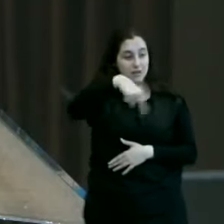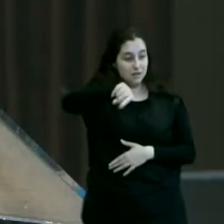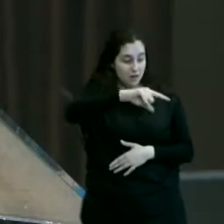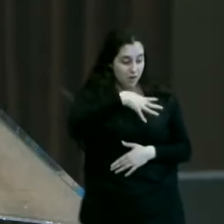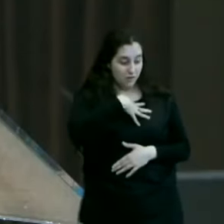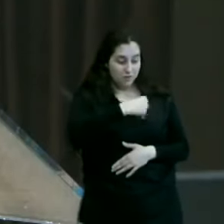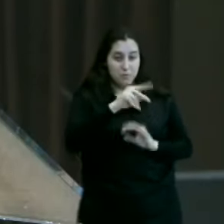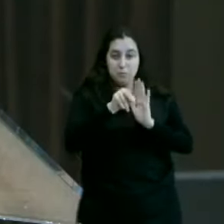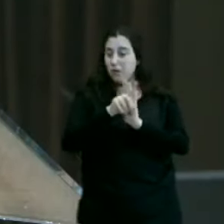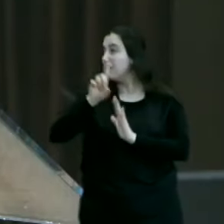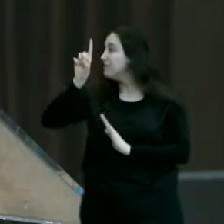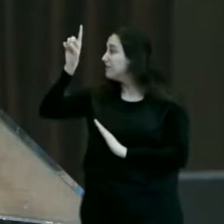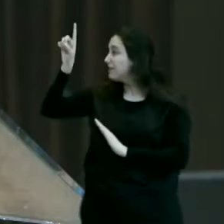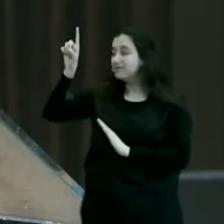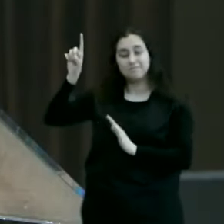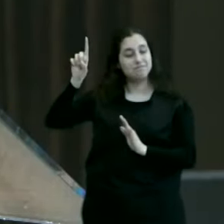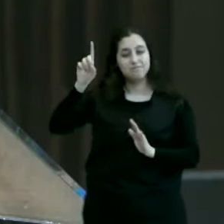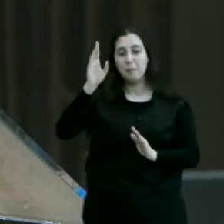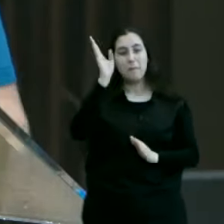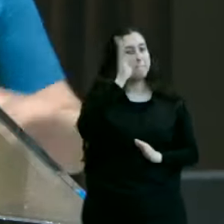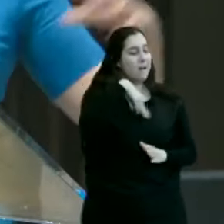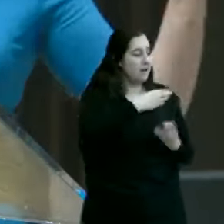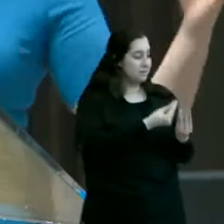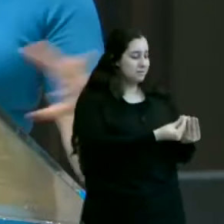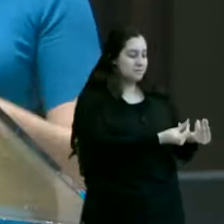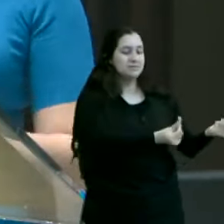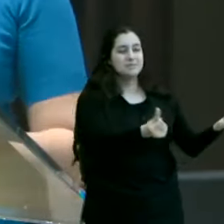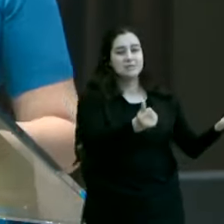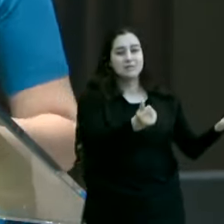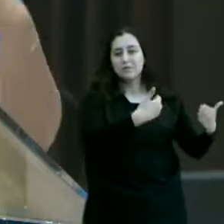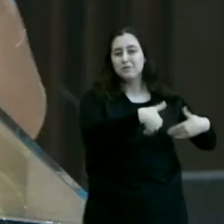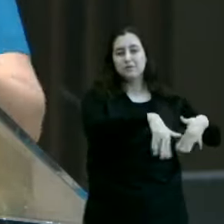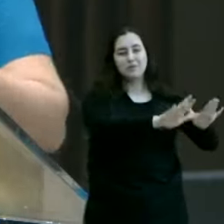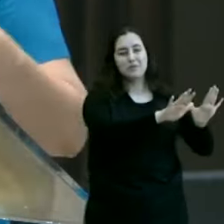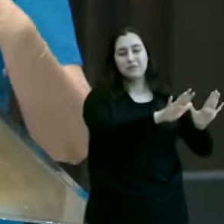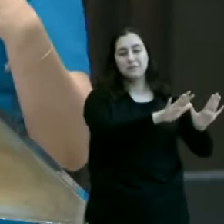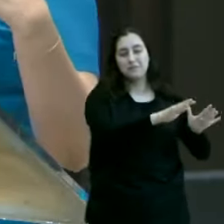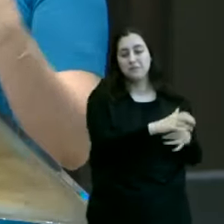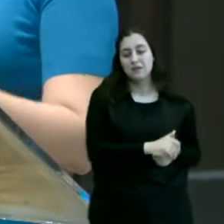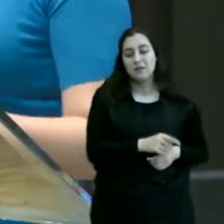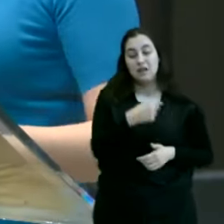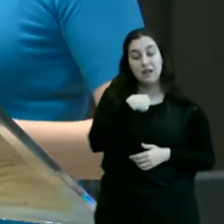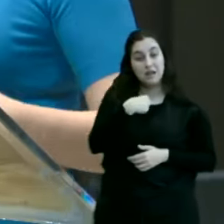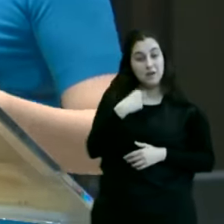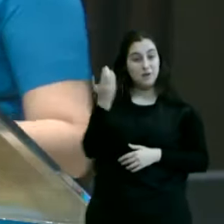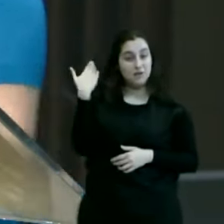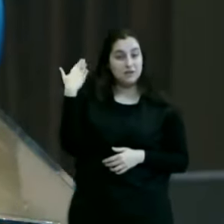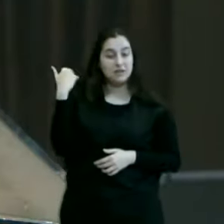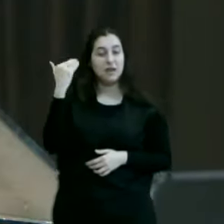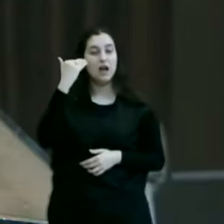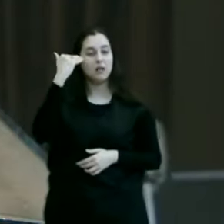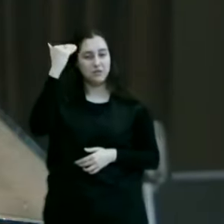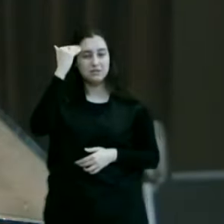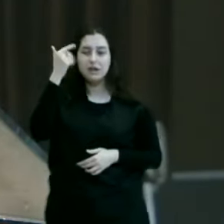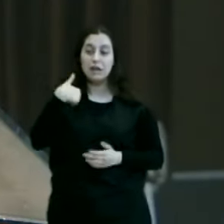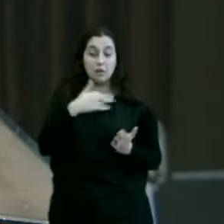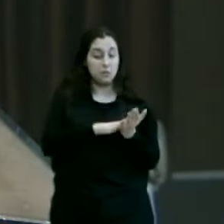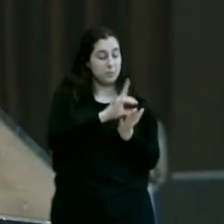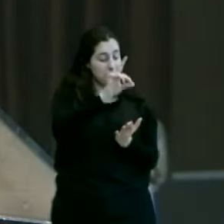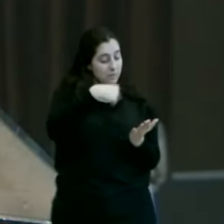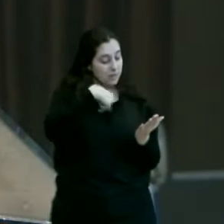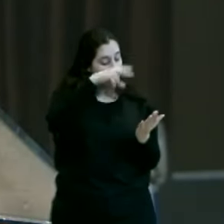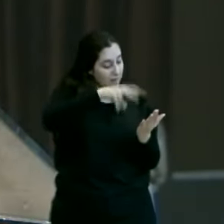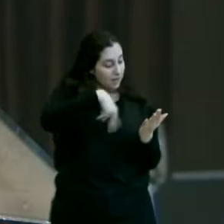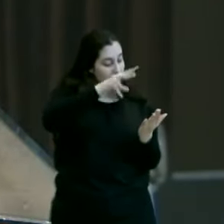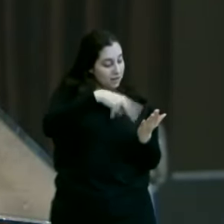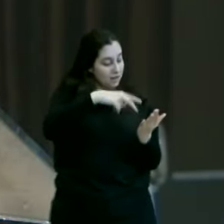era mal diante dos olhos do Senhor. E quando eu, adolescente, comecei a me apaixonar pela Bíblia, e eu lia, e cada